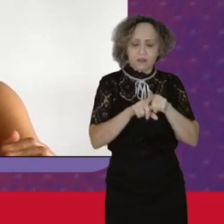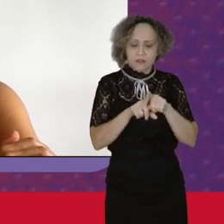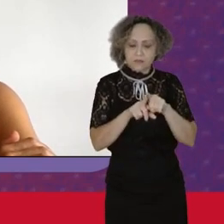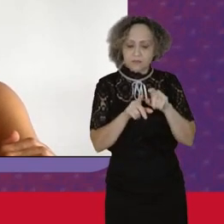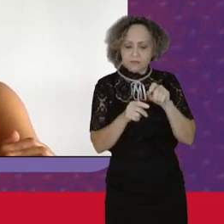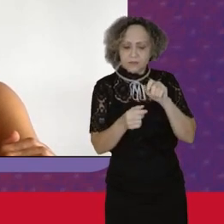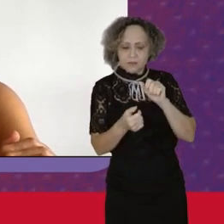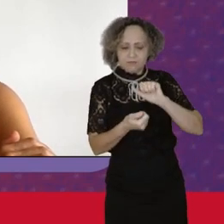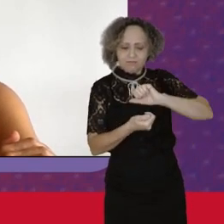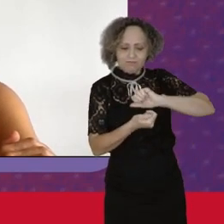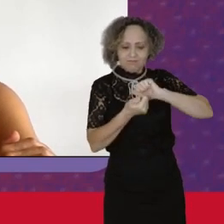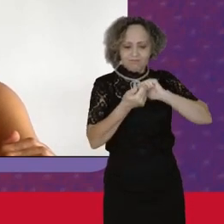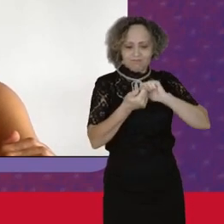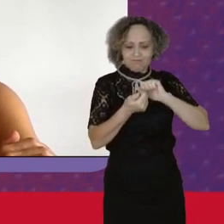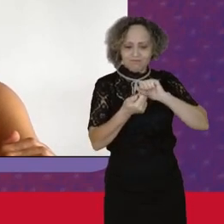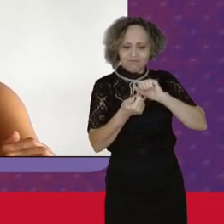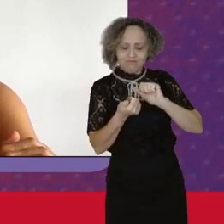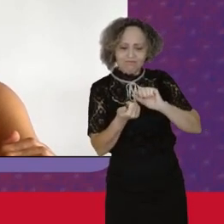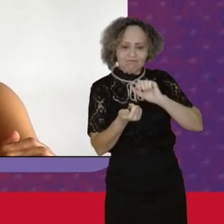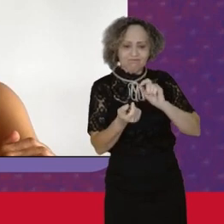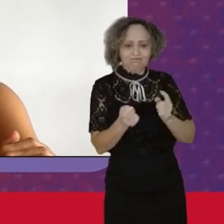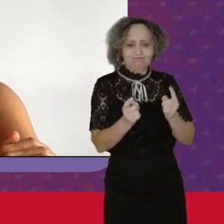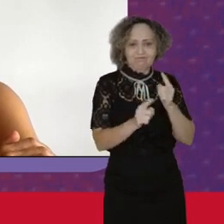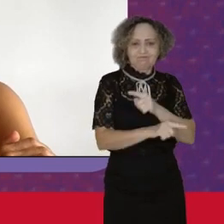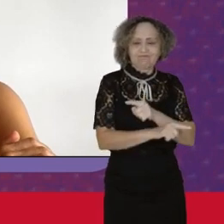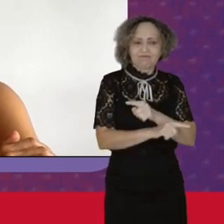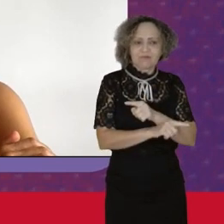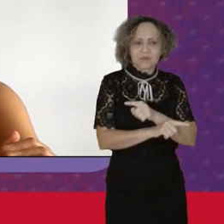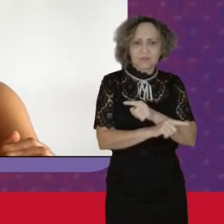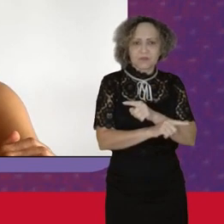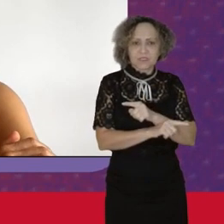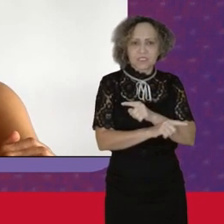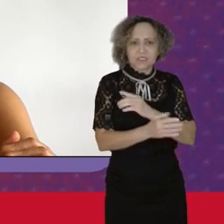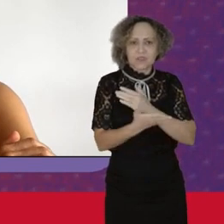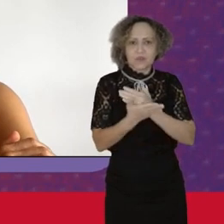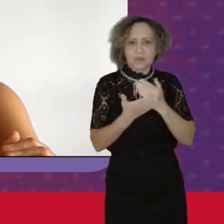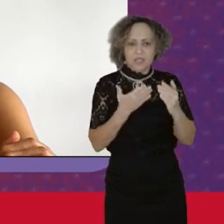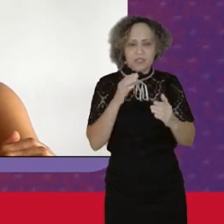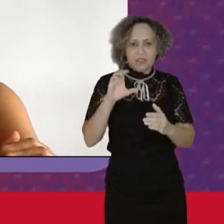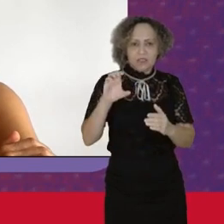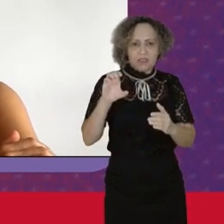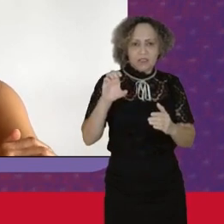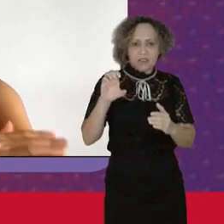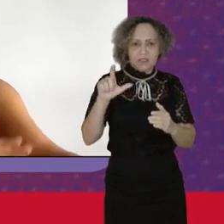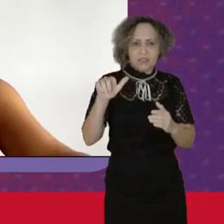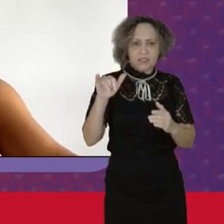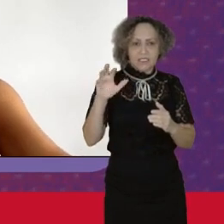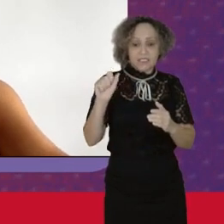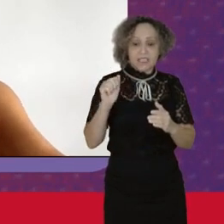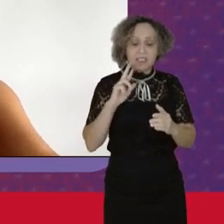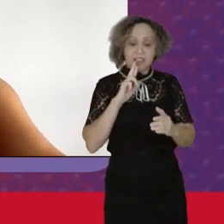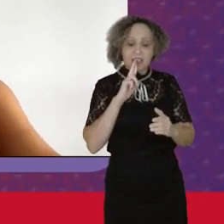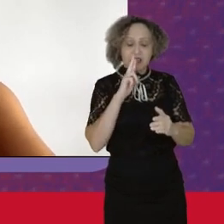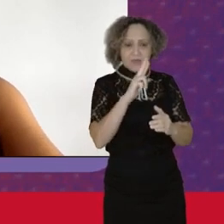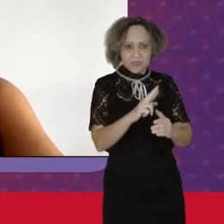a ordem e vamos começar com a Célia Watanabe.